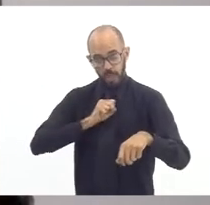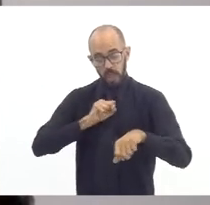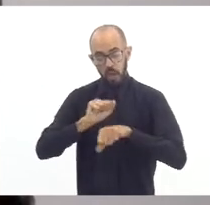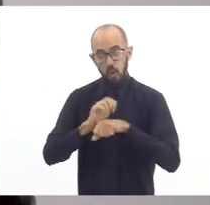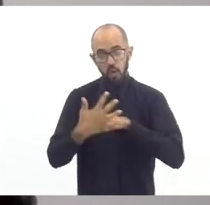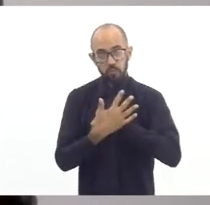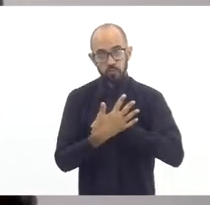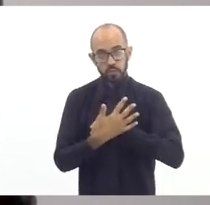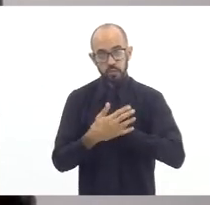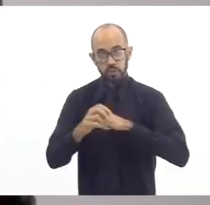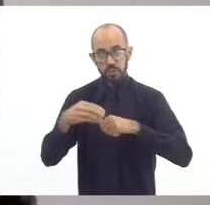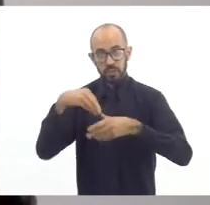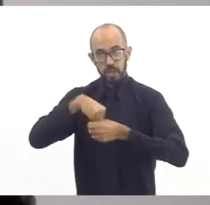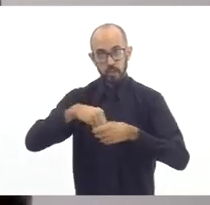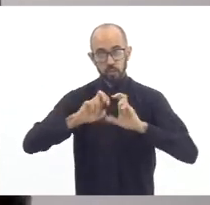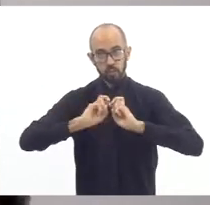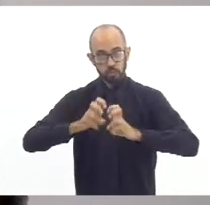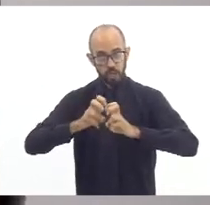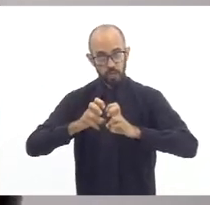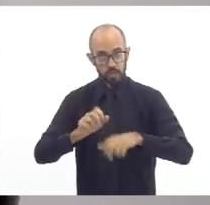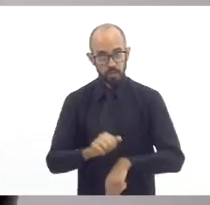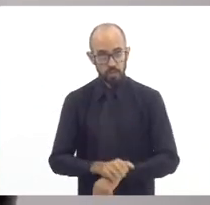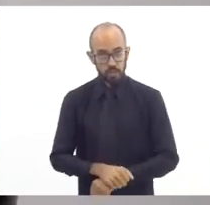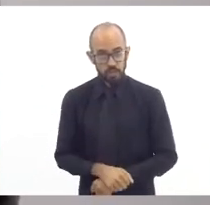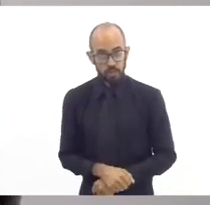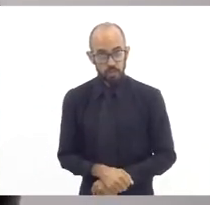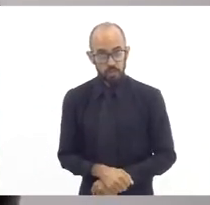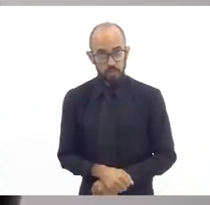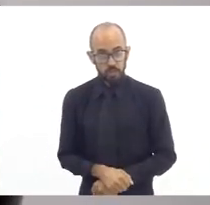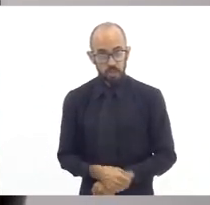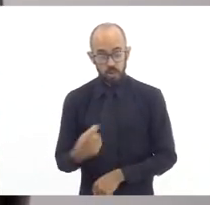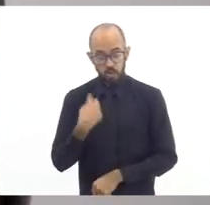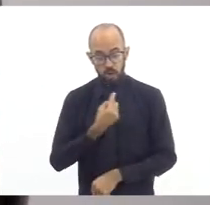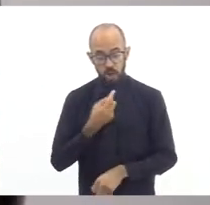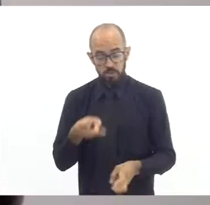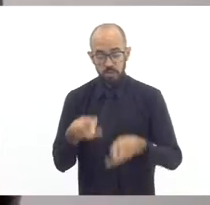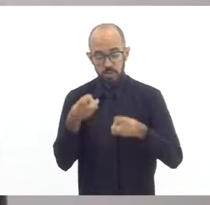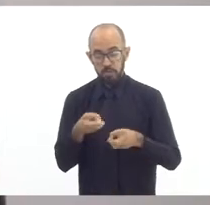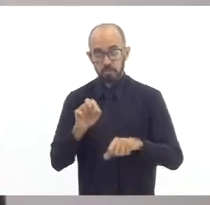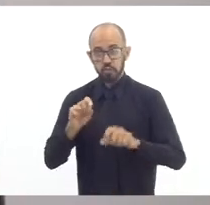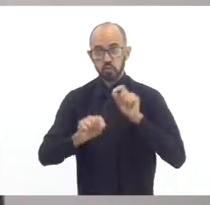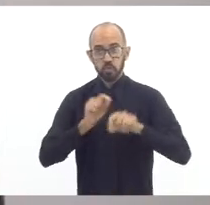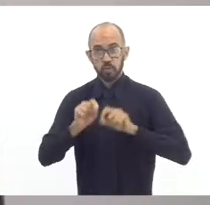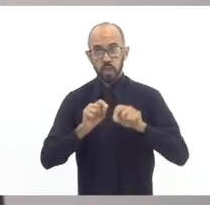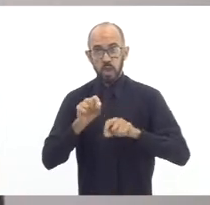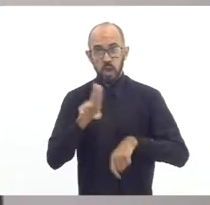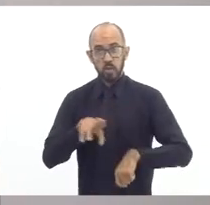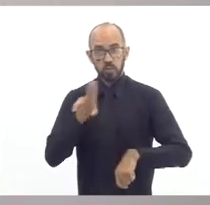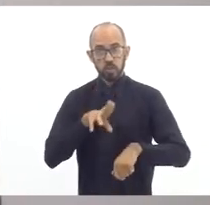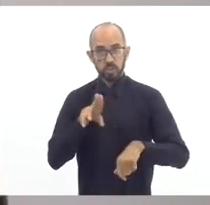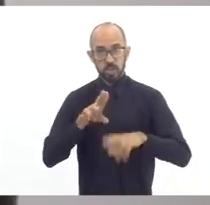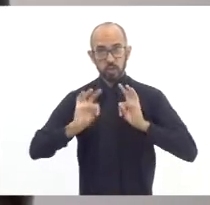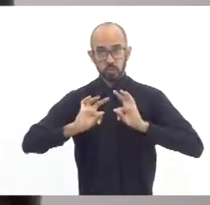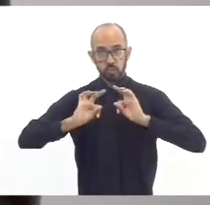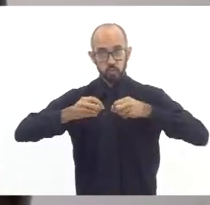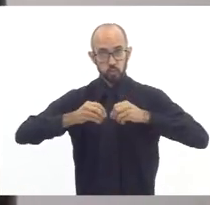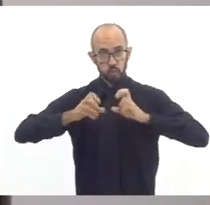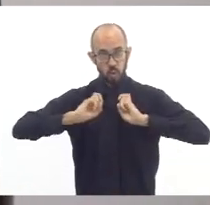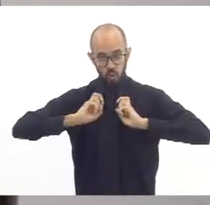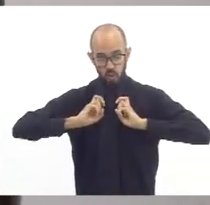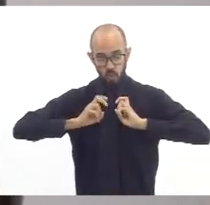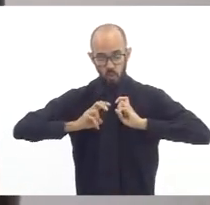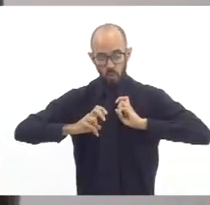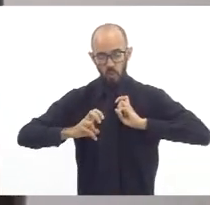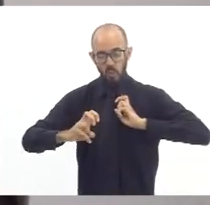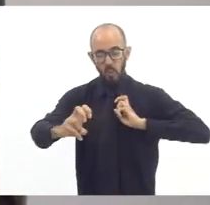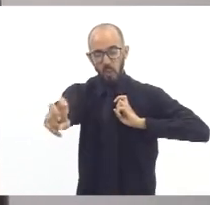dentro do trem da Supervia. E nós vimos ali, claramente, né, a utilização por parte de toda a malha ferroviária